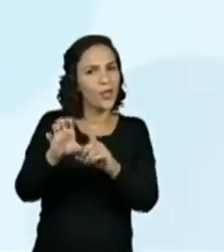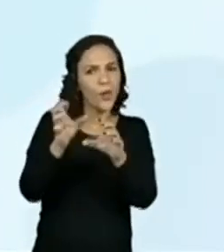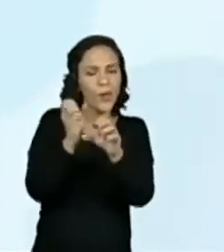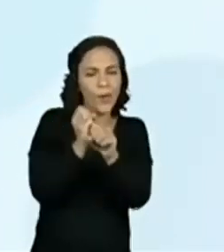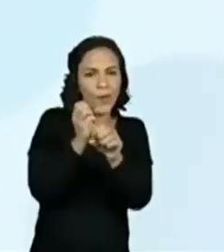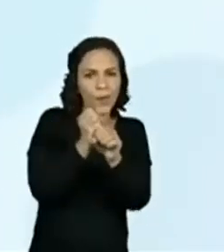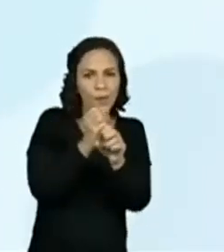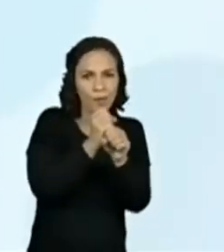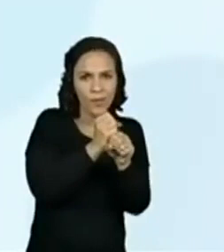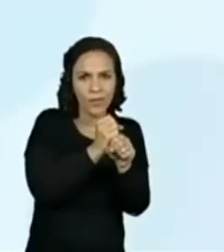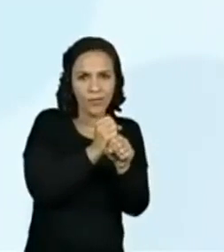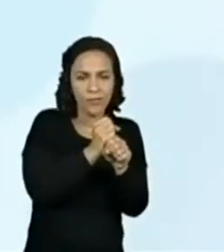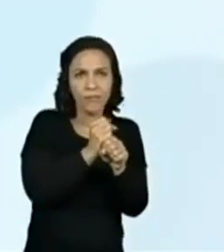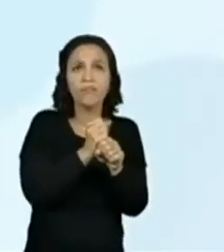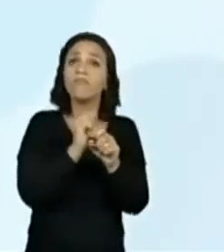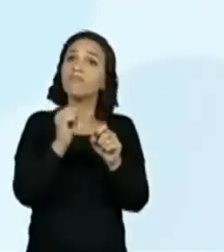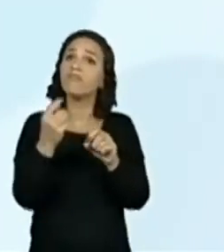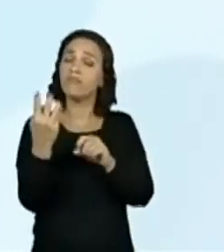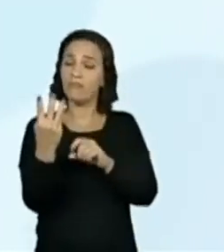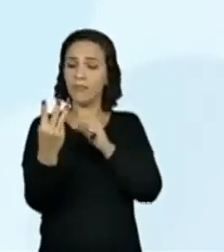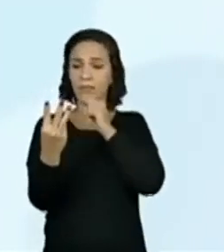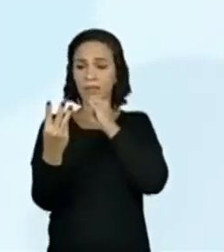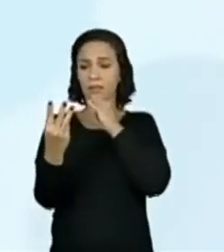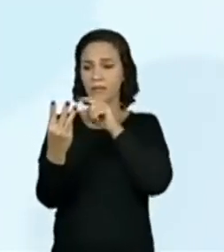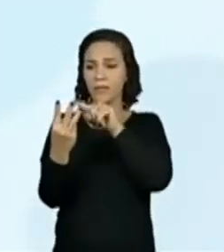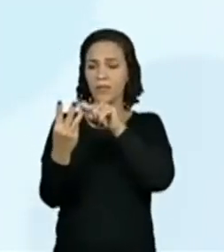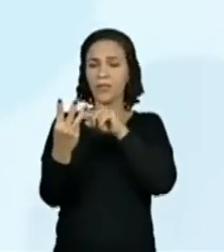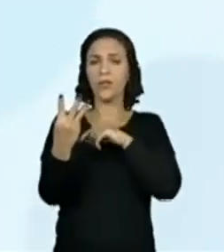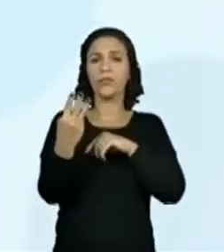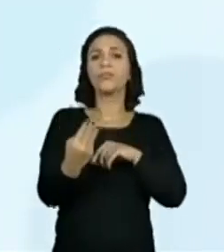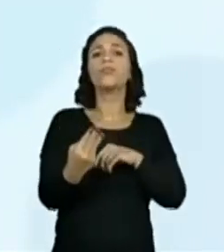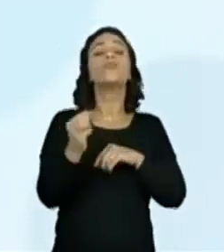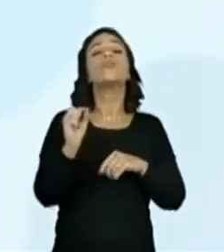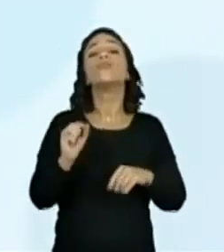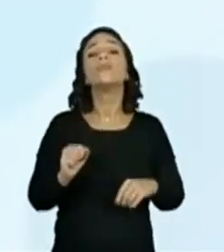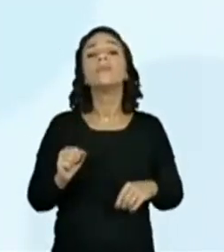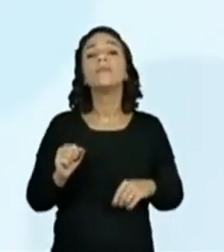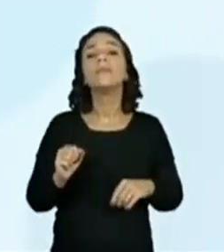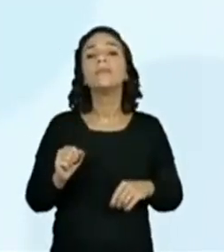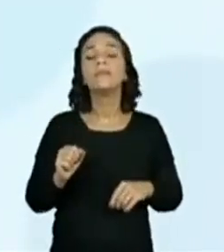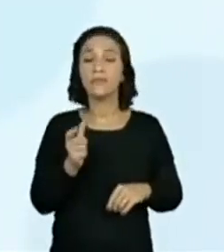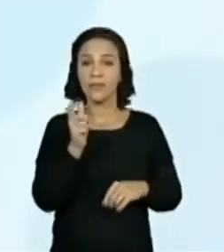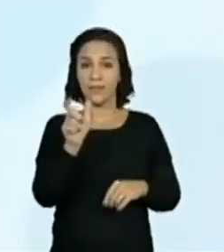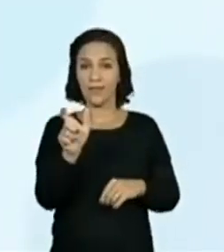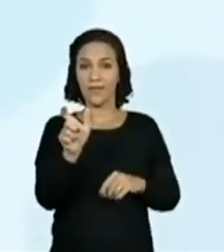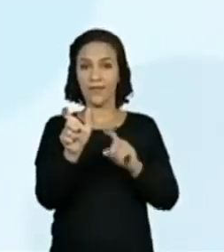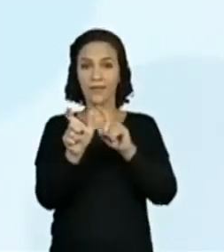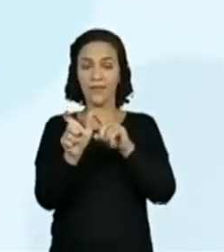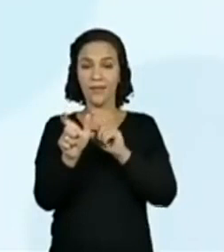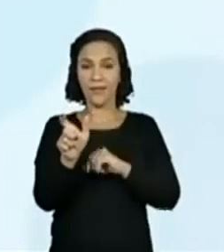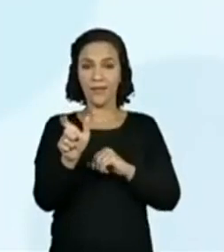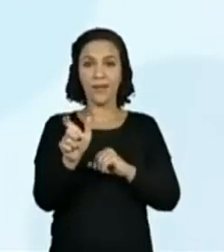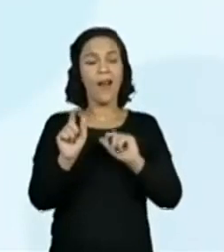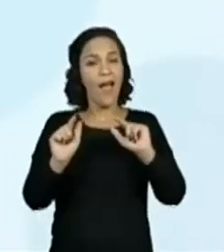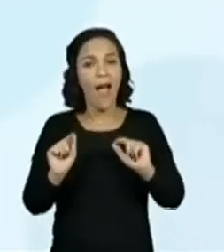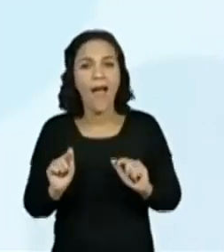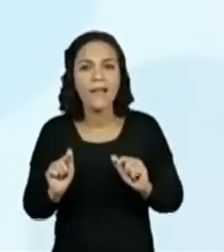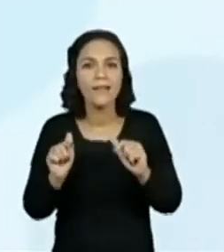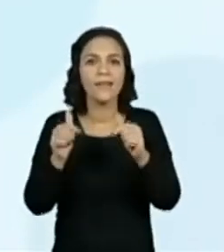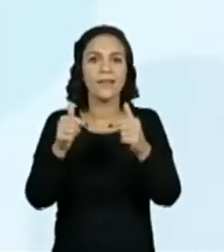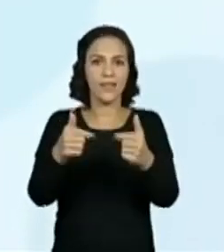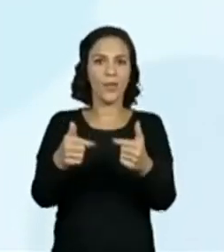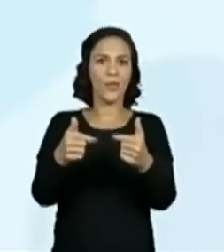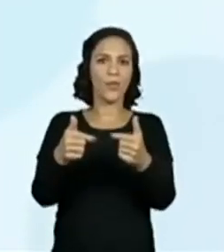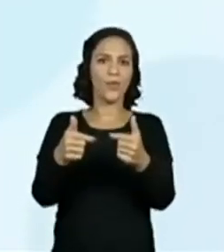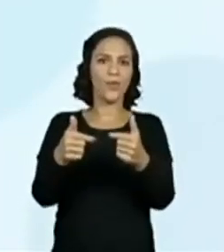trocar essas três palavrinhas aí por apenas uma, que seria um verbo, uma ação. Vamos